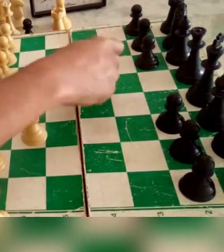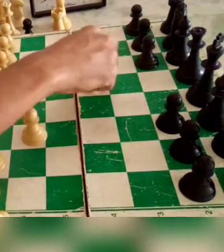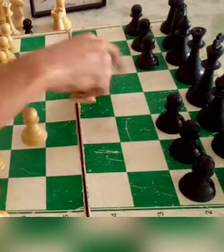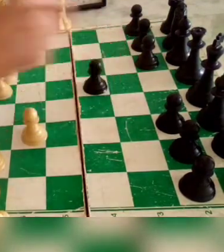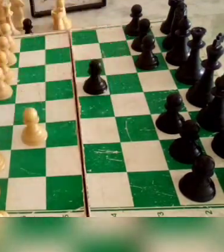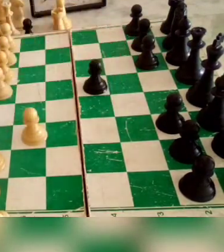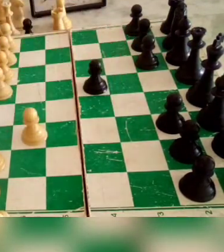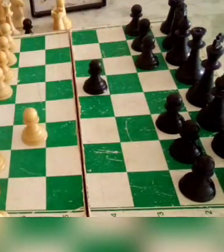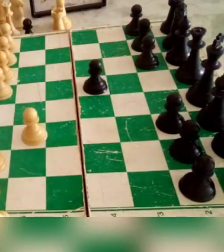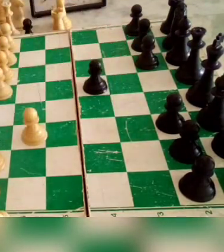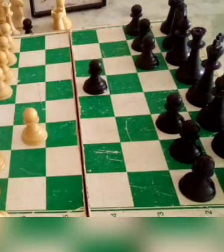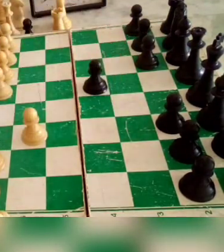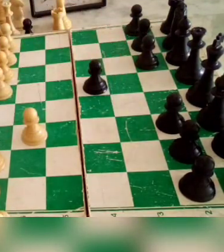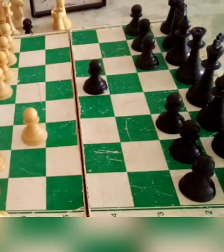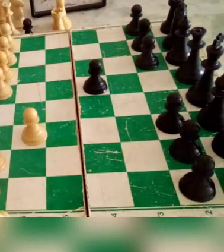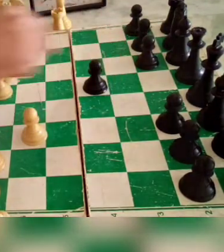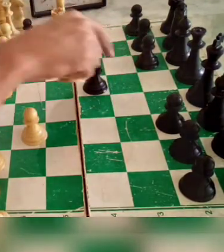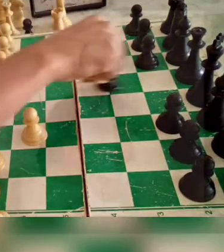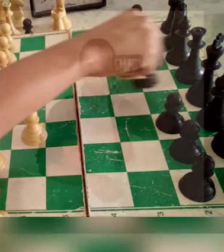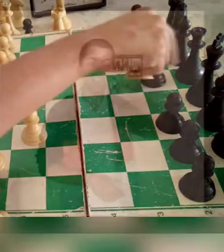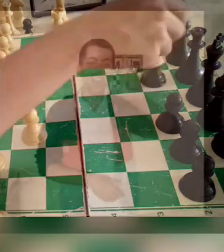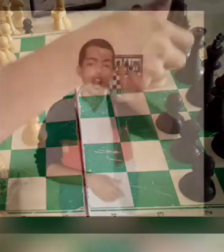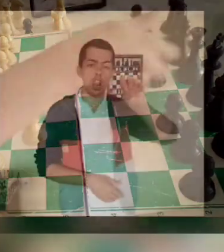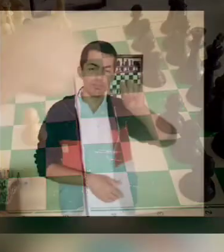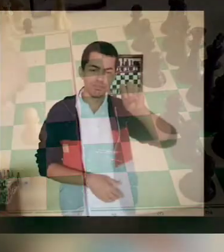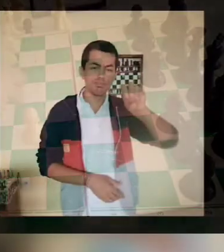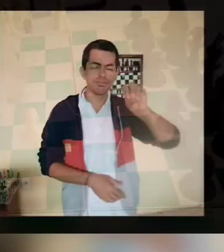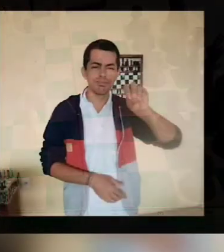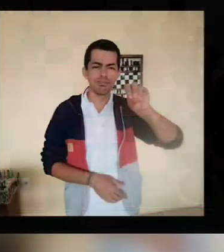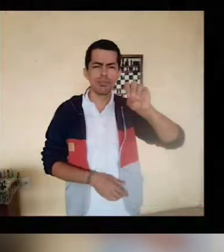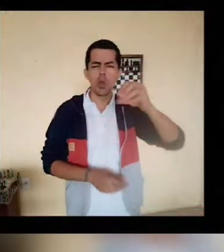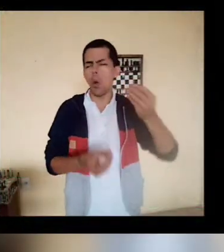E agora o peão negro captura peão branco.